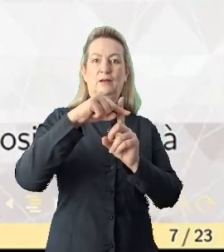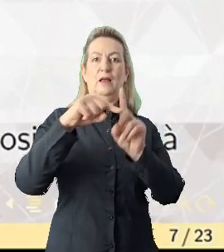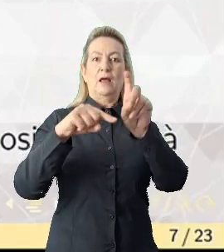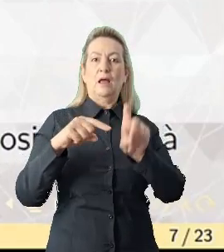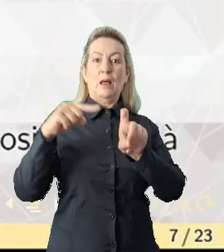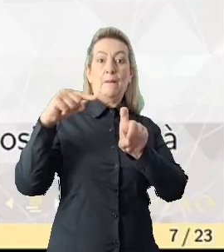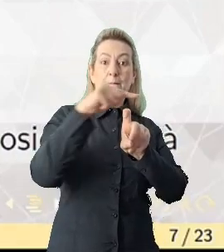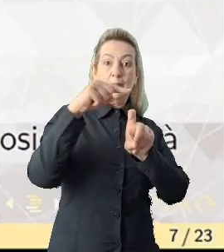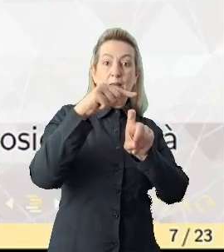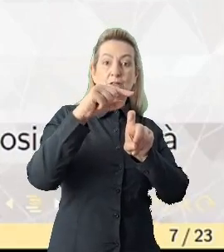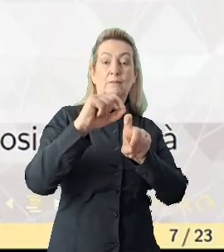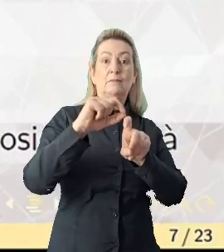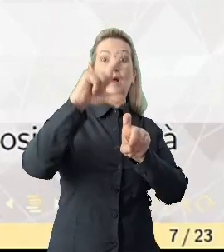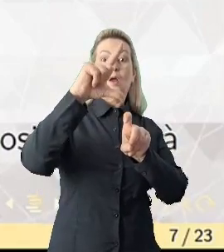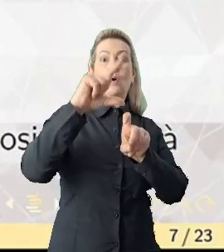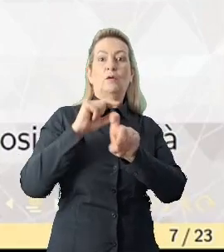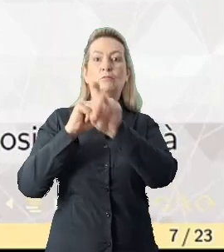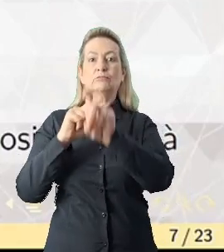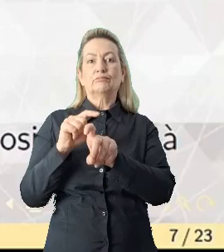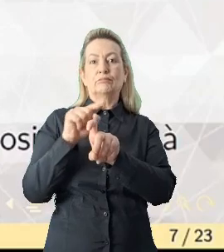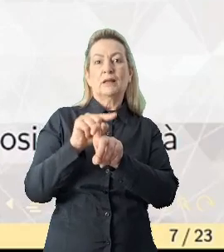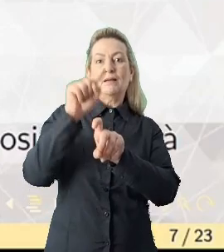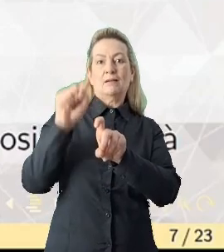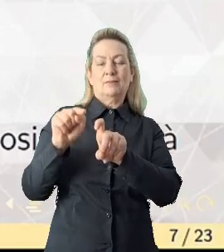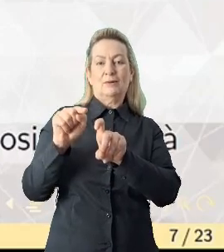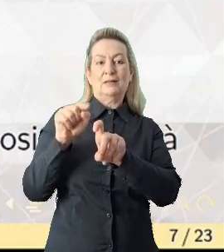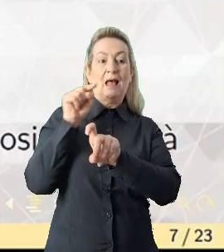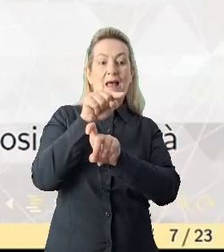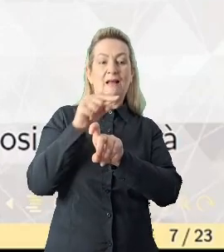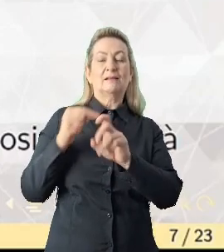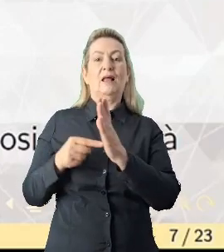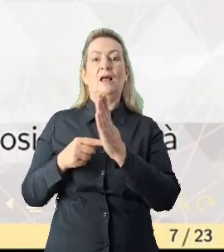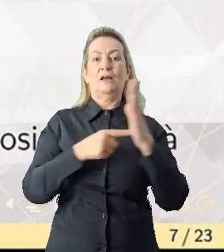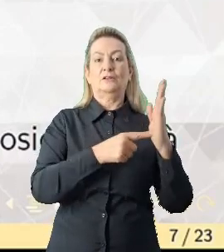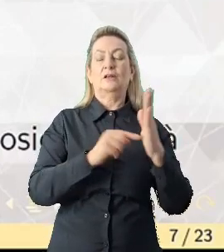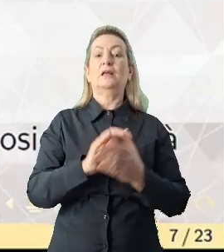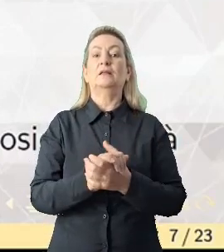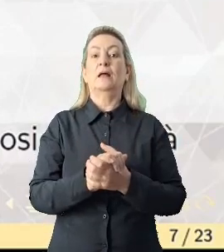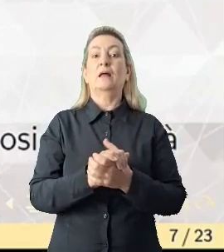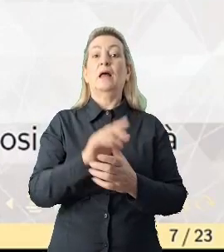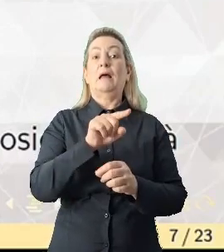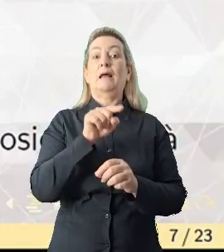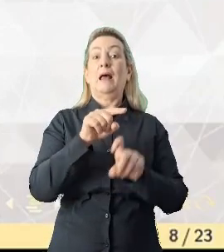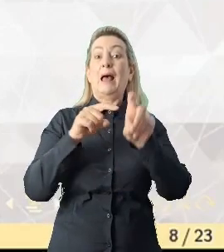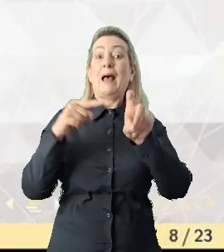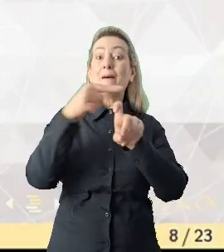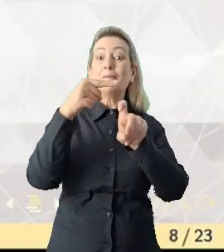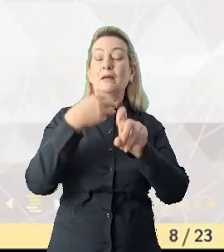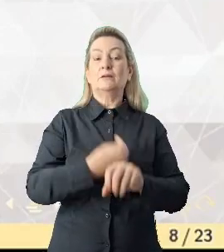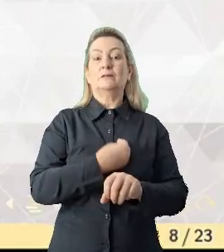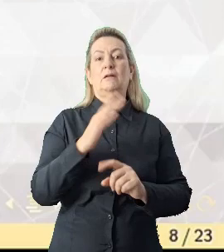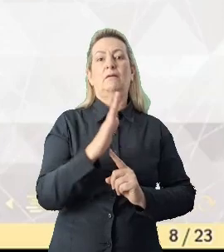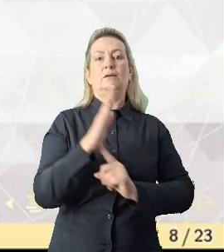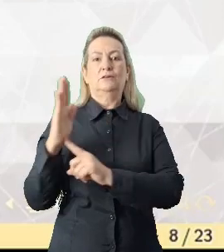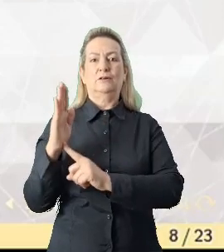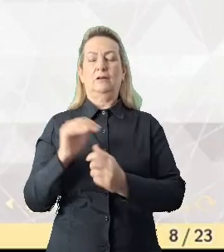Resultado, na simetria positiva, a média é superior à moda. Ou seja, a média está posicionada à direita da moda. E